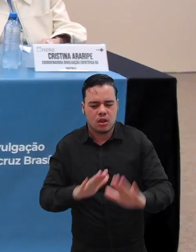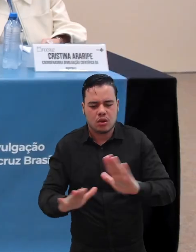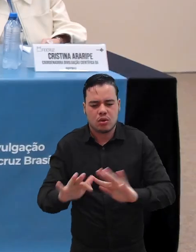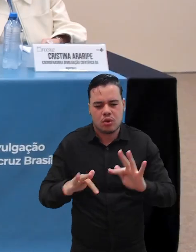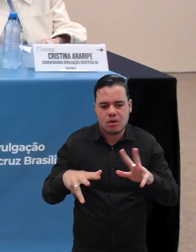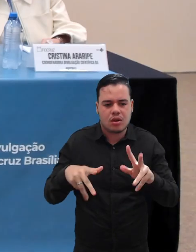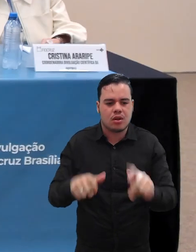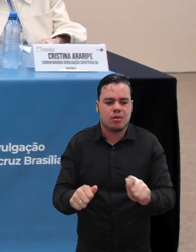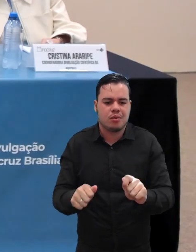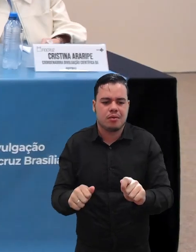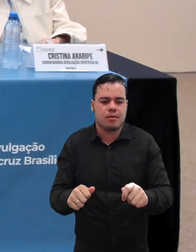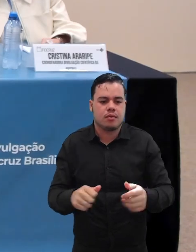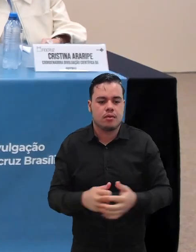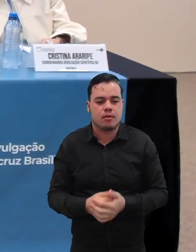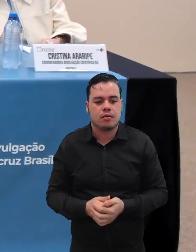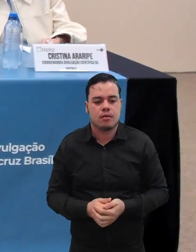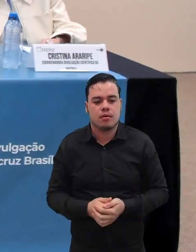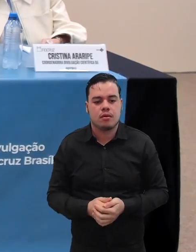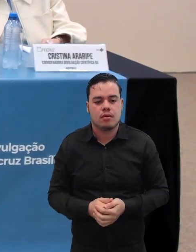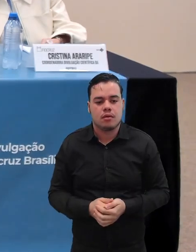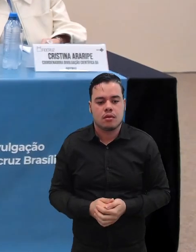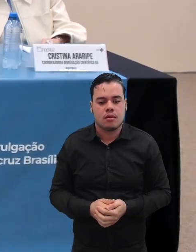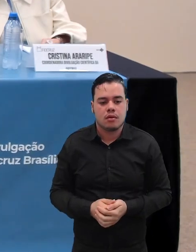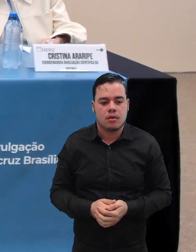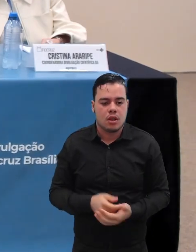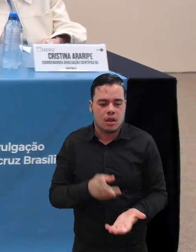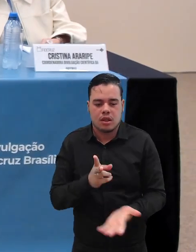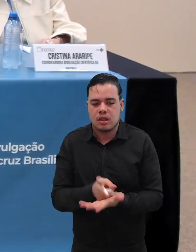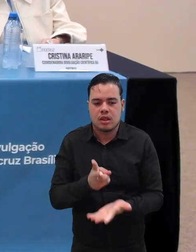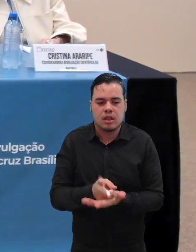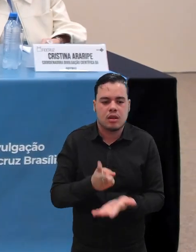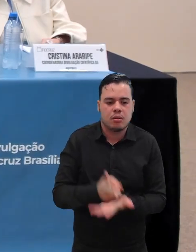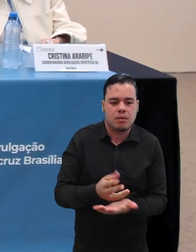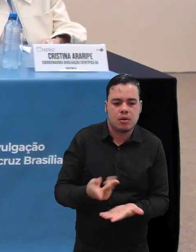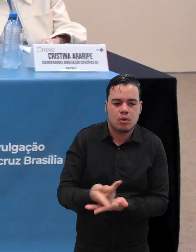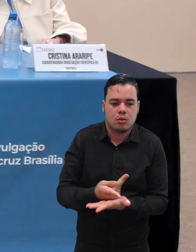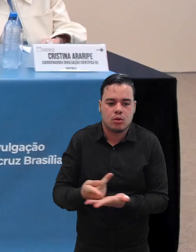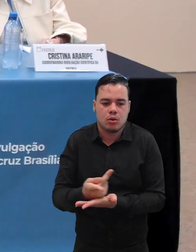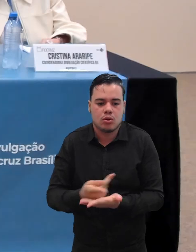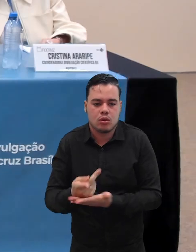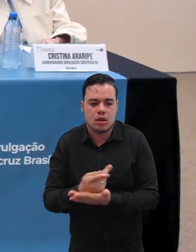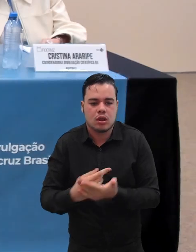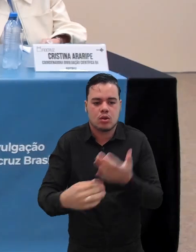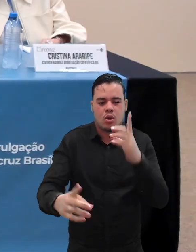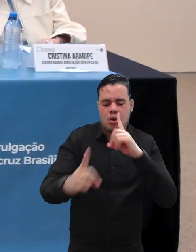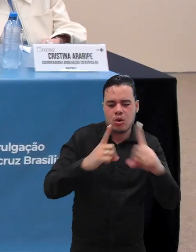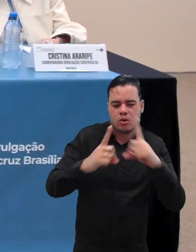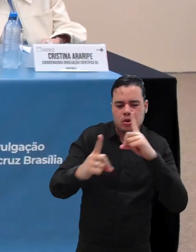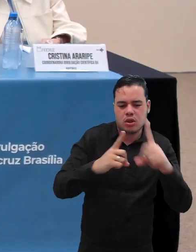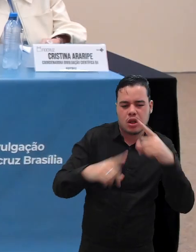com o zelo que merece. Então, acho que nós temos que sempre buscar conversar ao máximo.